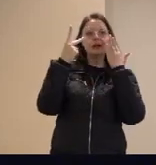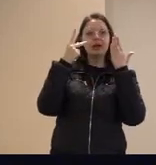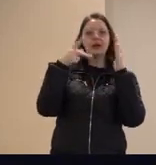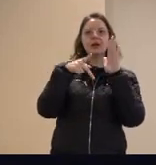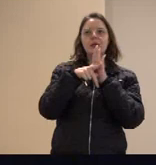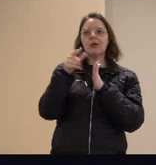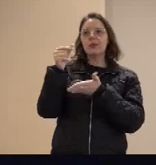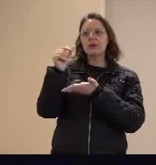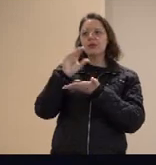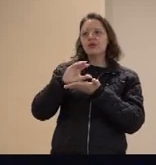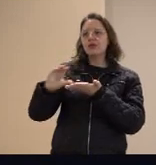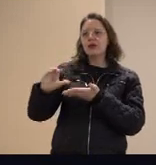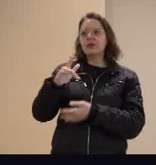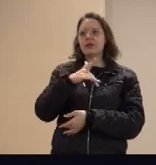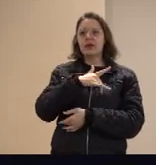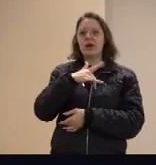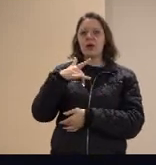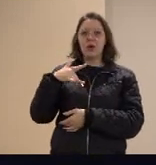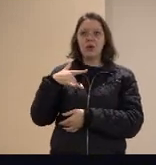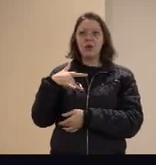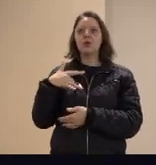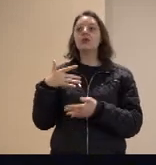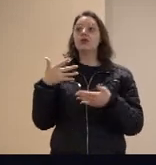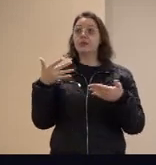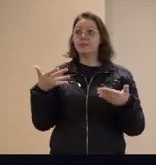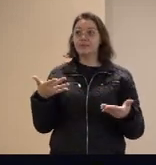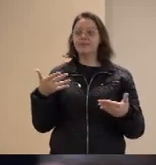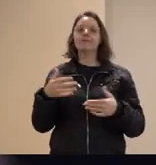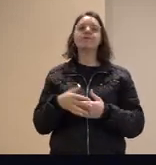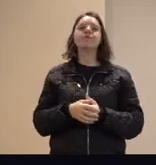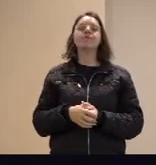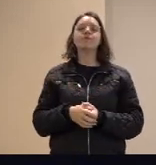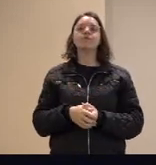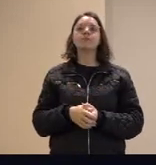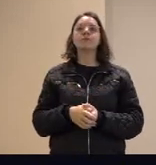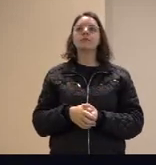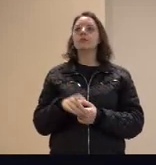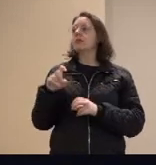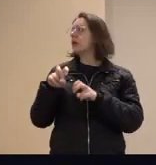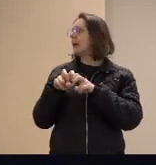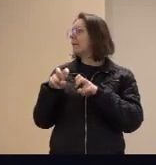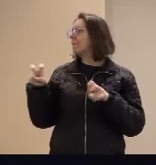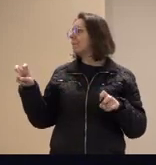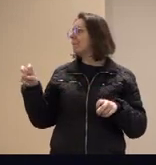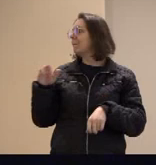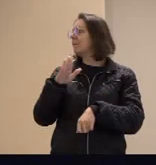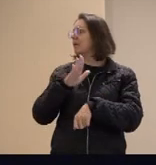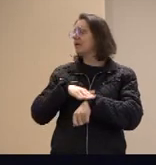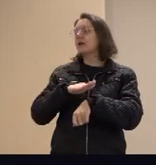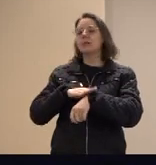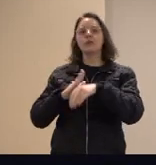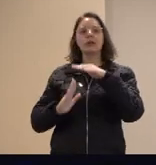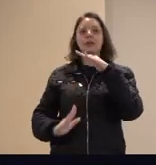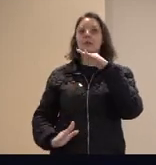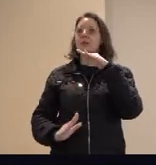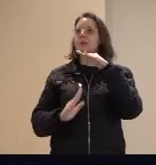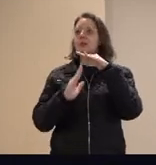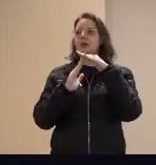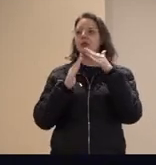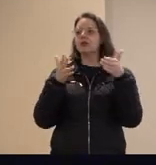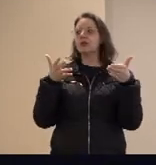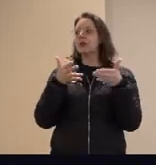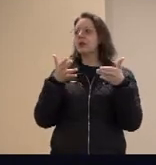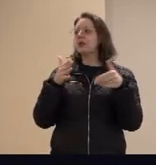de saúde, né? Que nenhum fundo esteja aí custeando. Gente, a nossa mesa está no limite do tempo. Eu vou passar